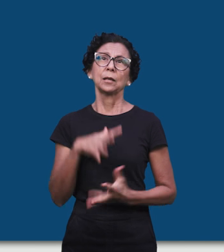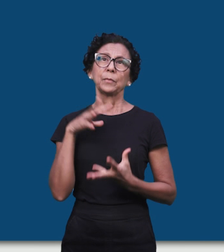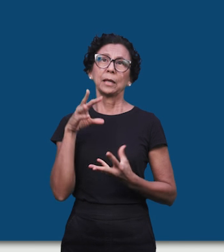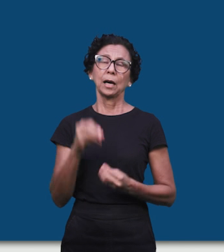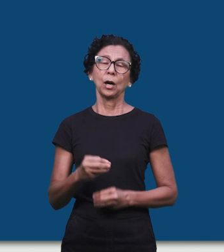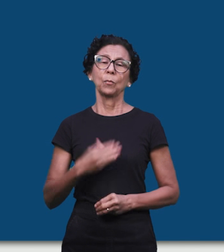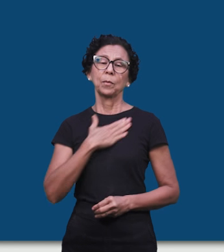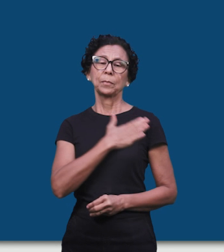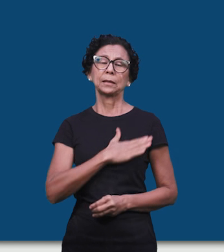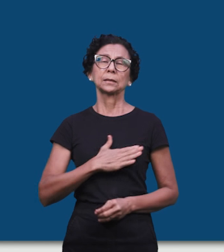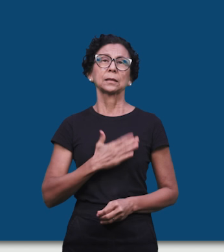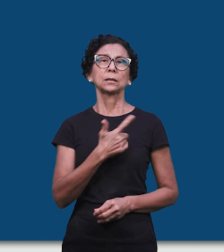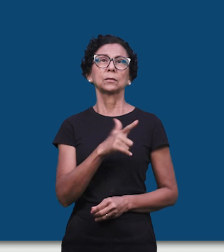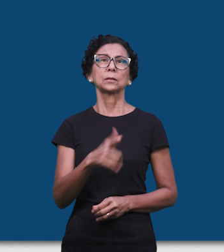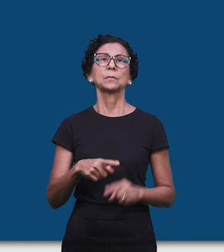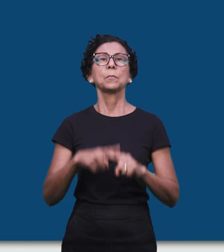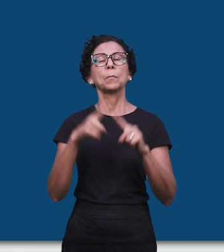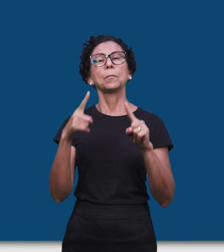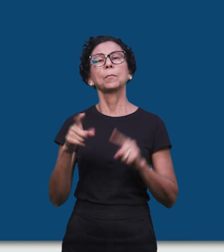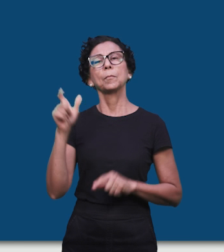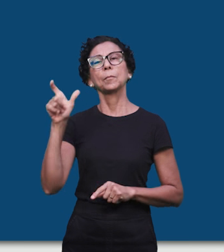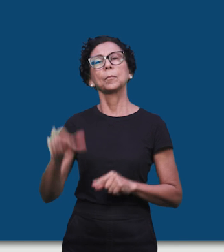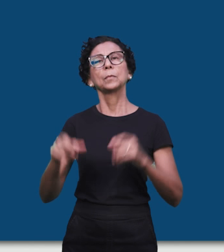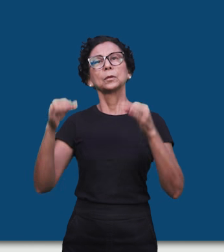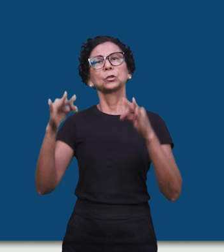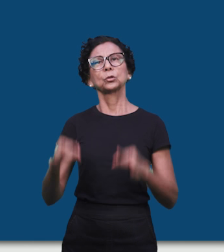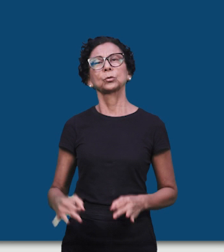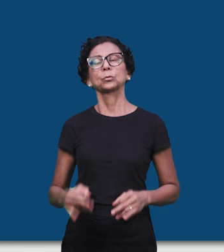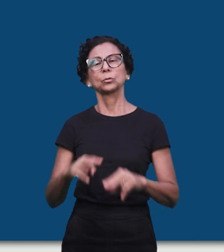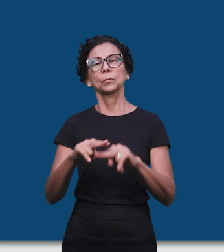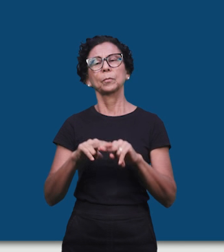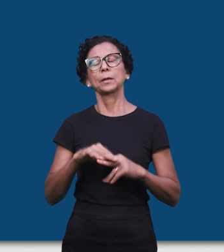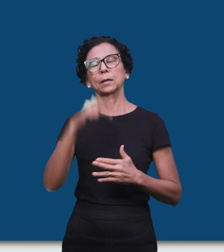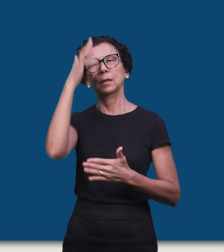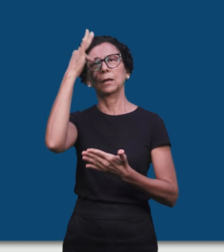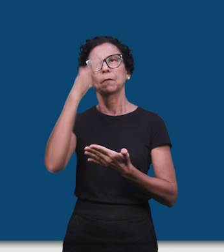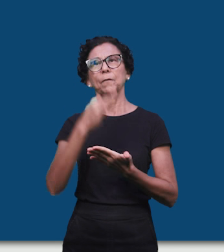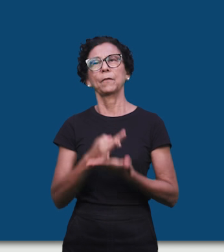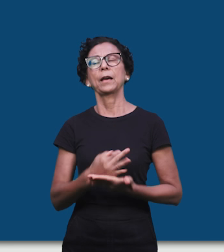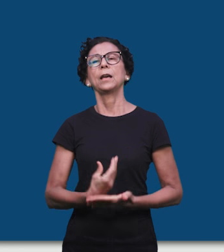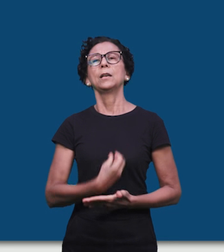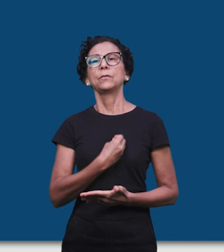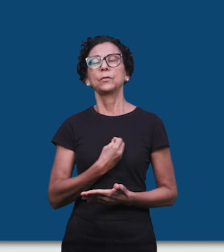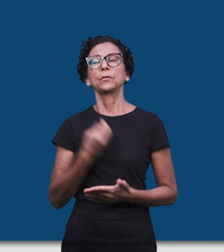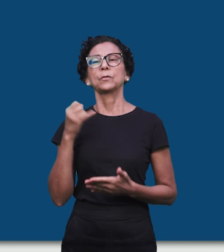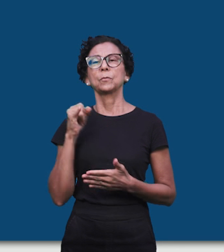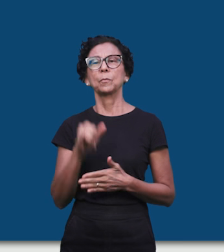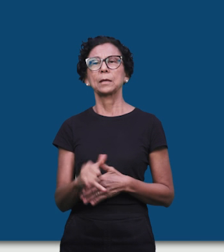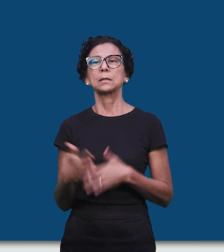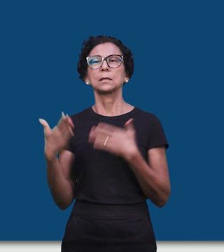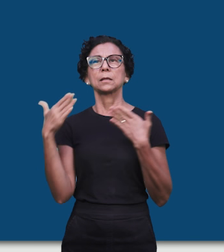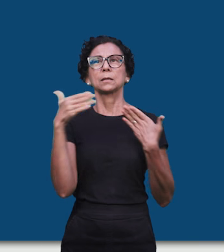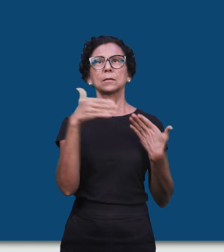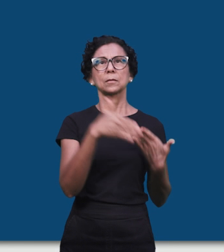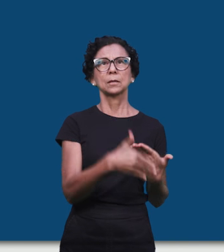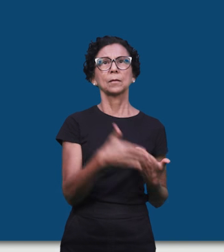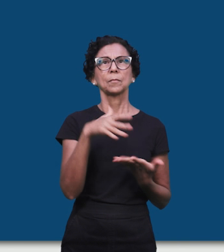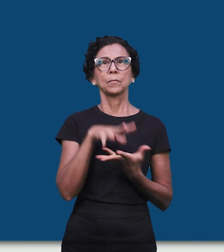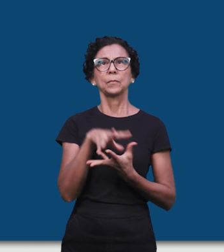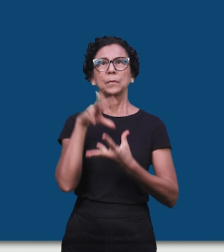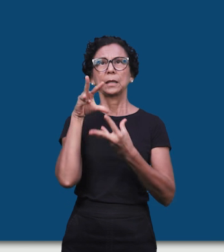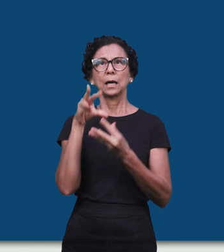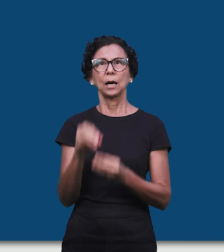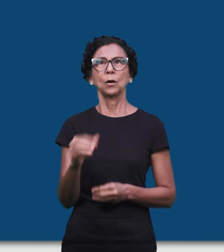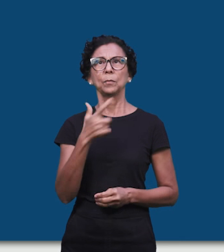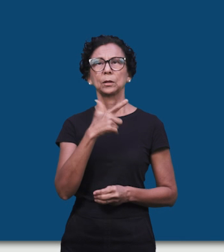Mas o justo viverá da fé, e se ele recuar, a minha alma não tem